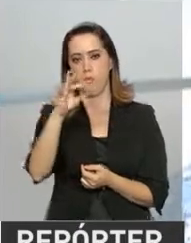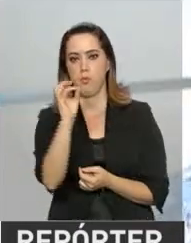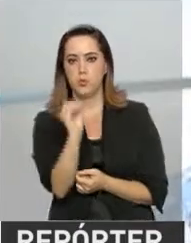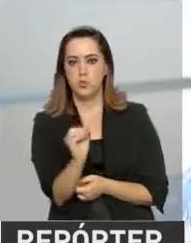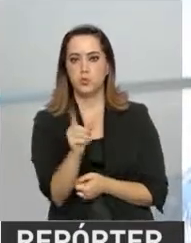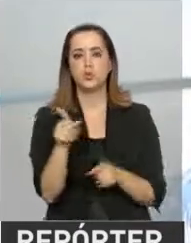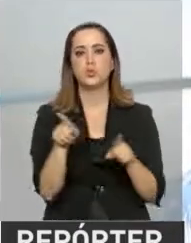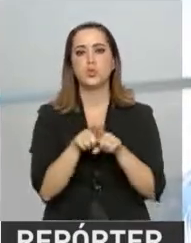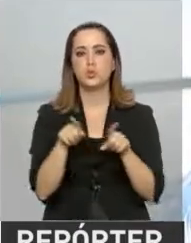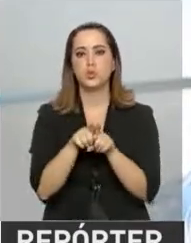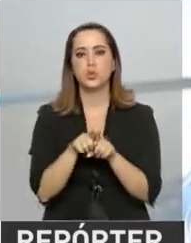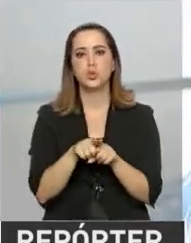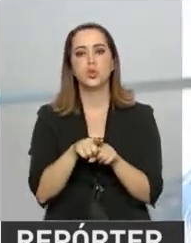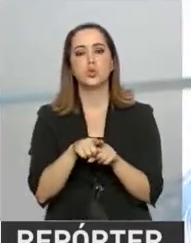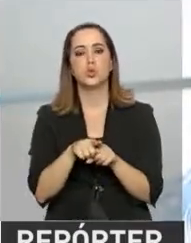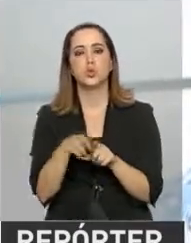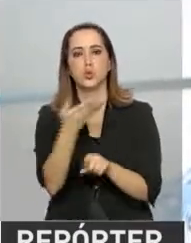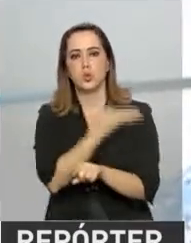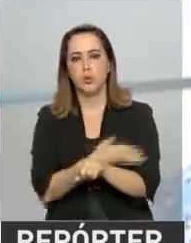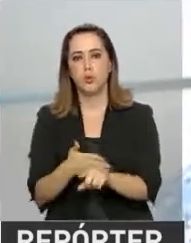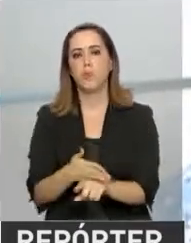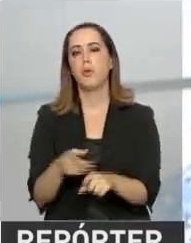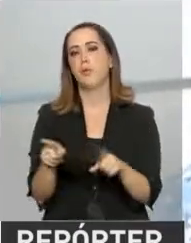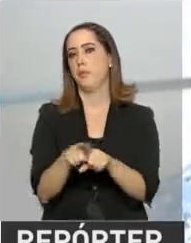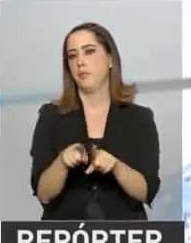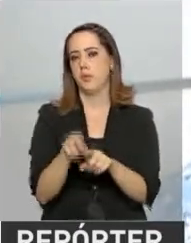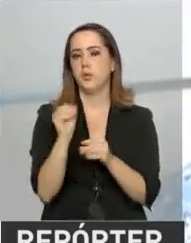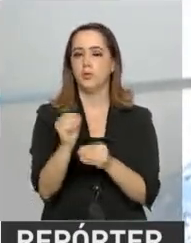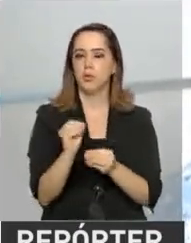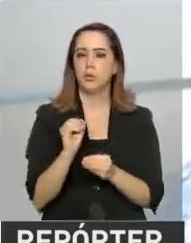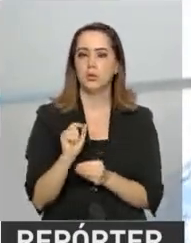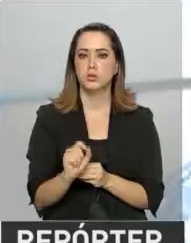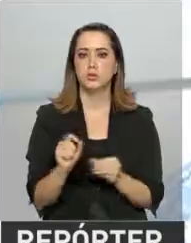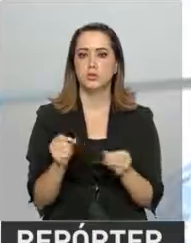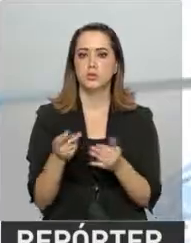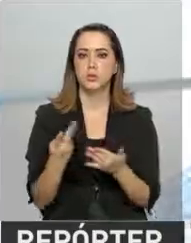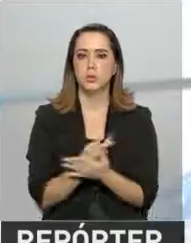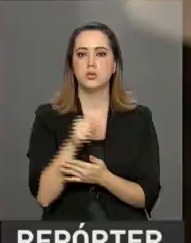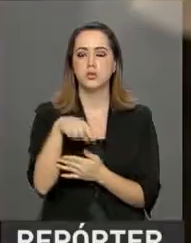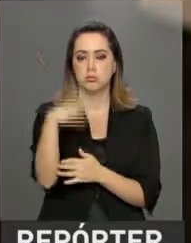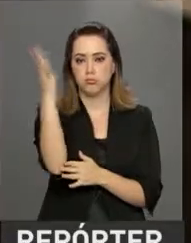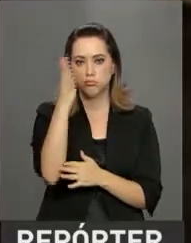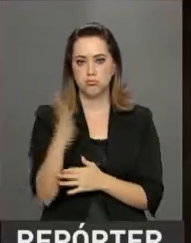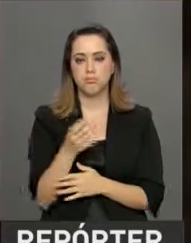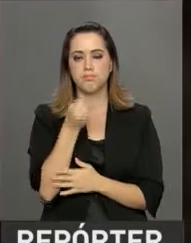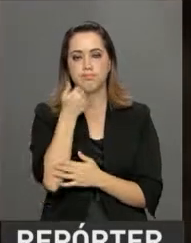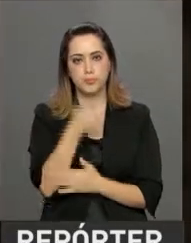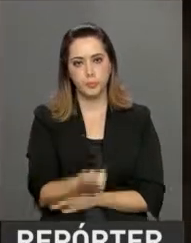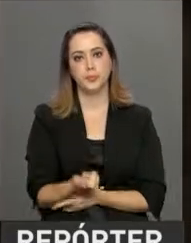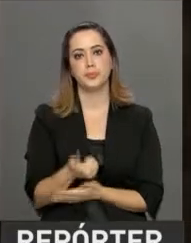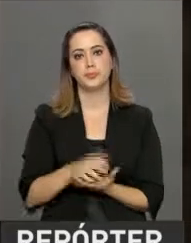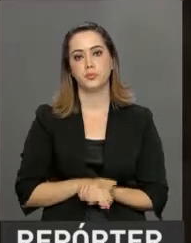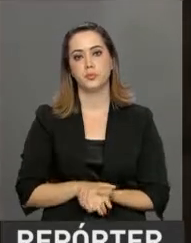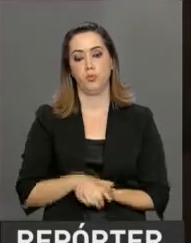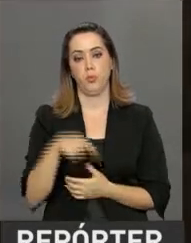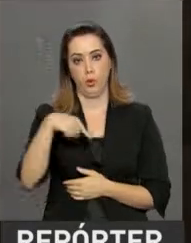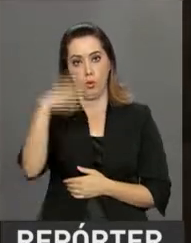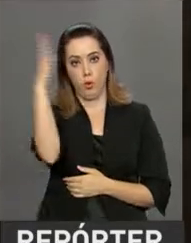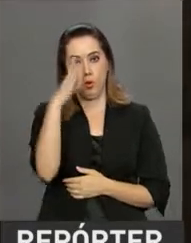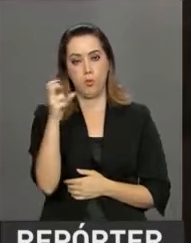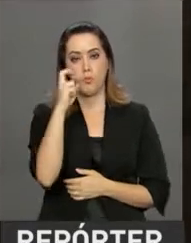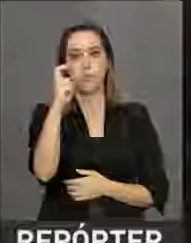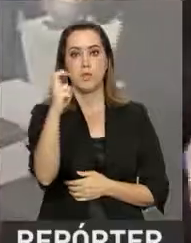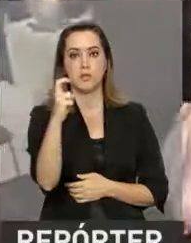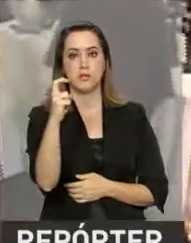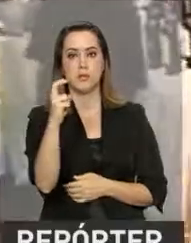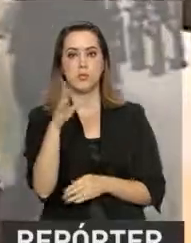também, que estão fazendo um excelente trabalho em determinadas regiões aqui do Brasil. O Brasil é o quinto maior produtor de vinhos do